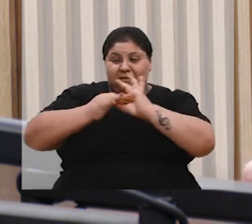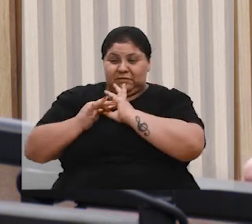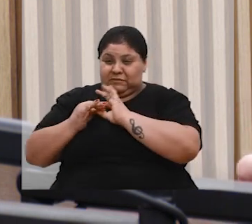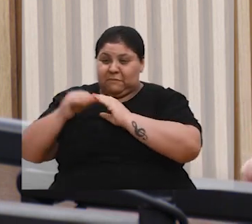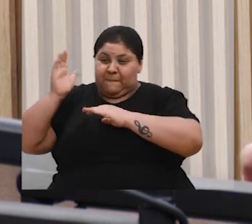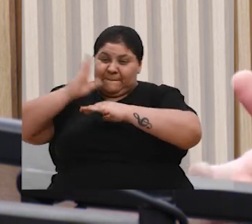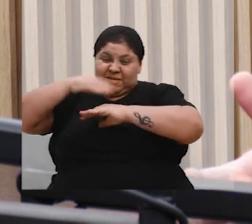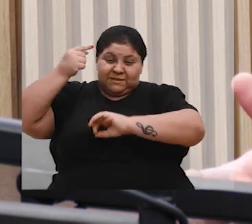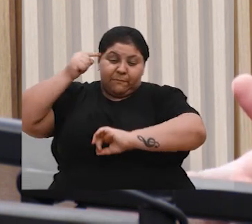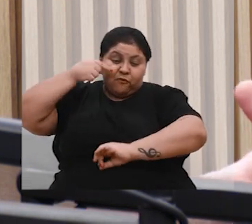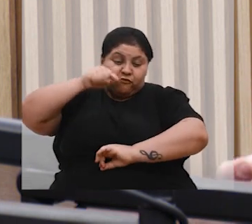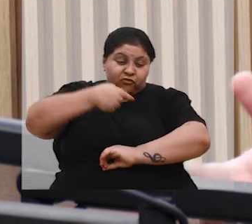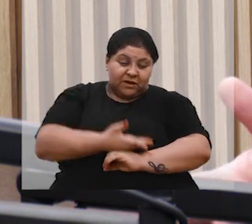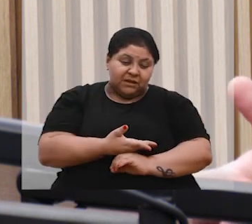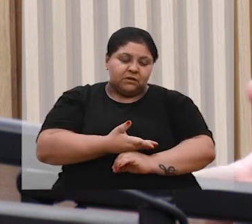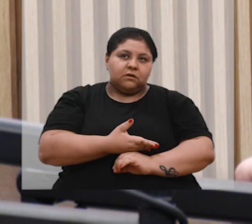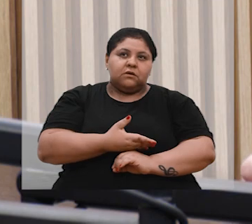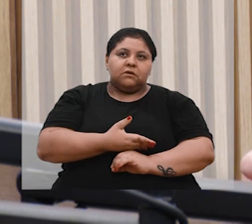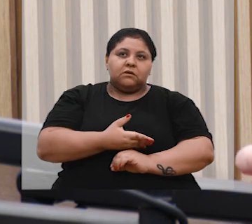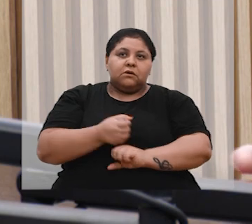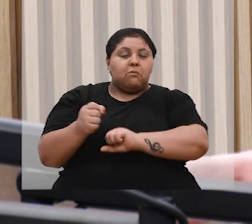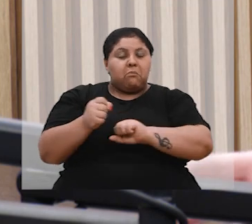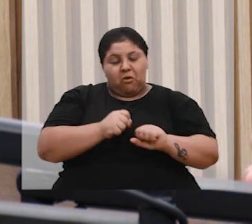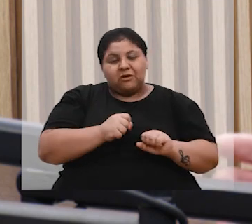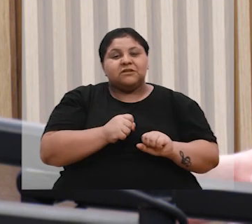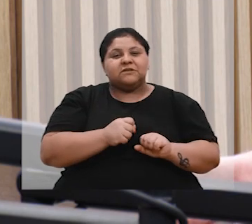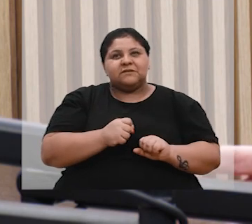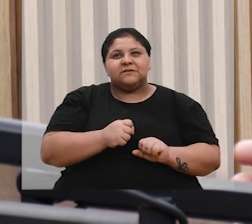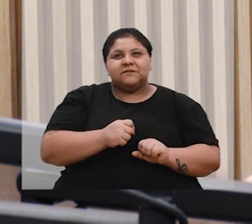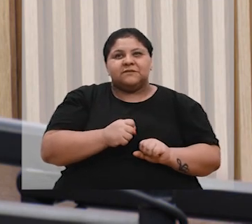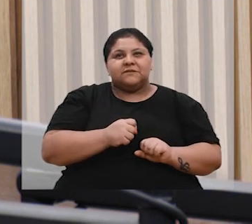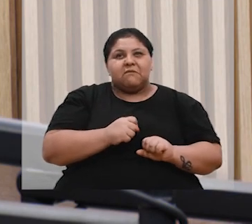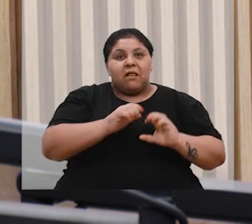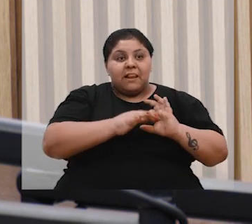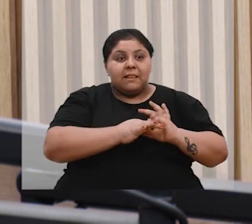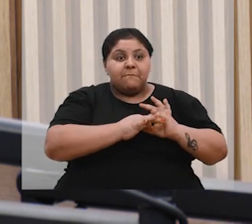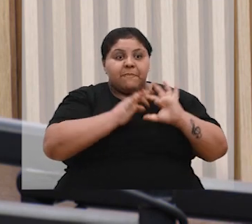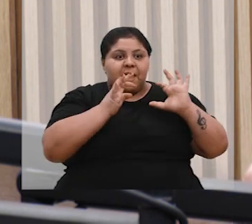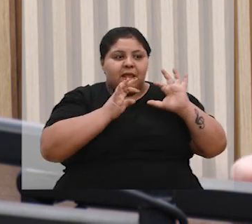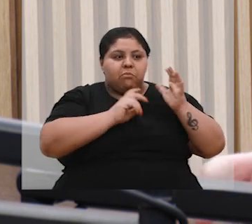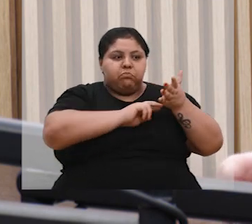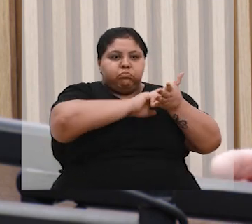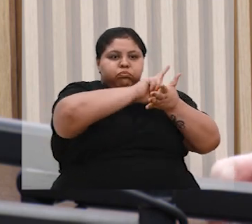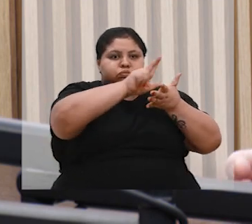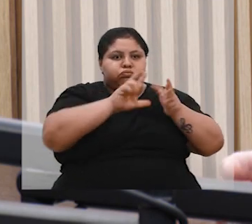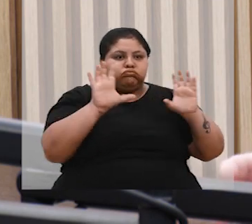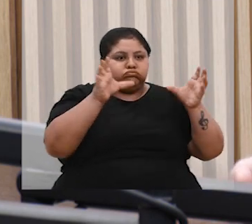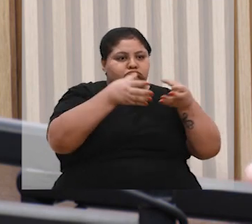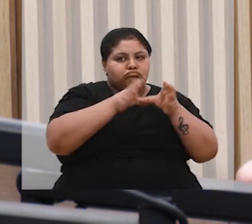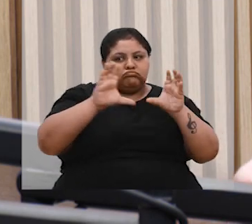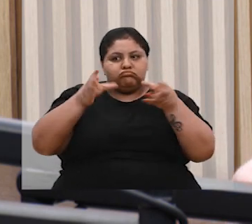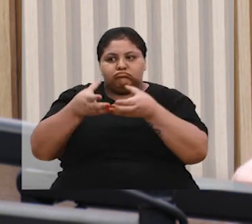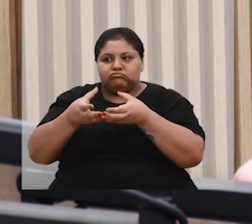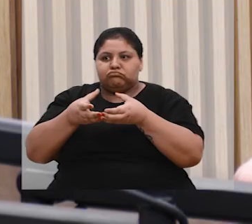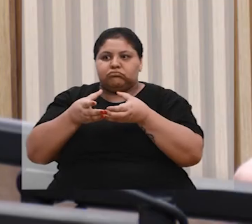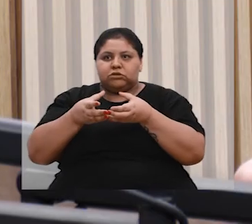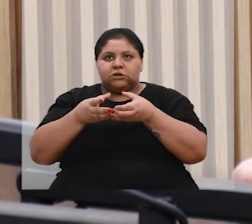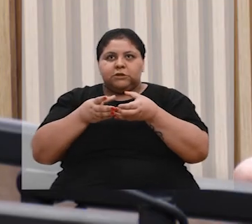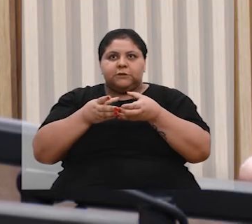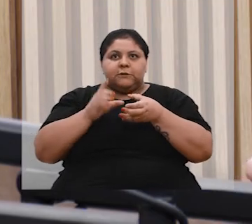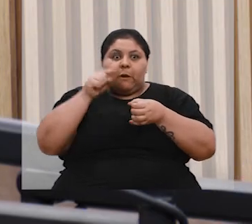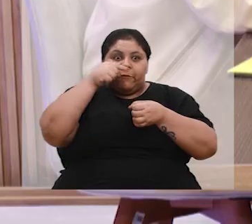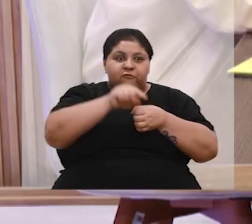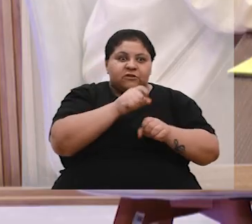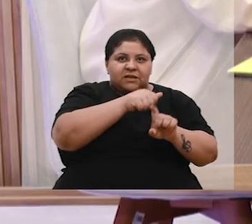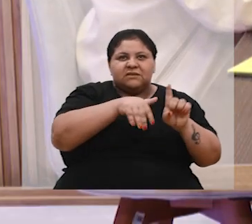complexo, a tendência é que, de fato, a gente saia dessa polarização, né? Conforme a complexidade da sociedade, né? E o